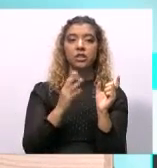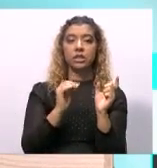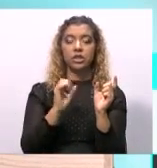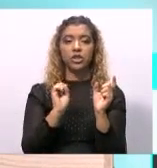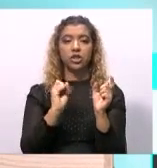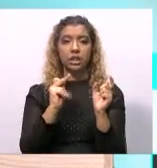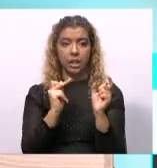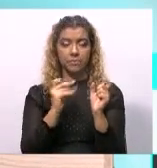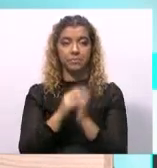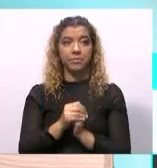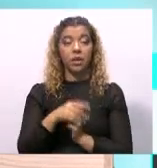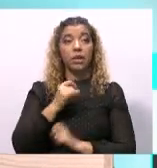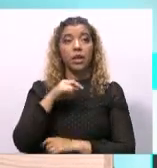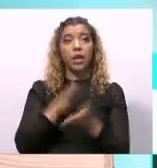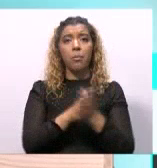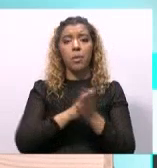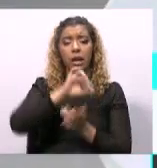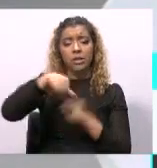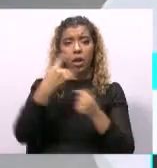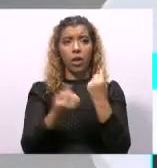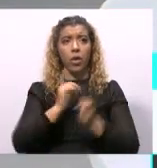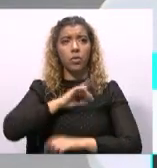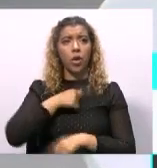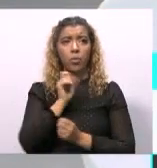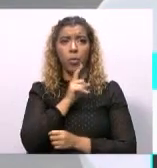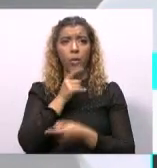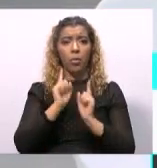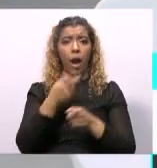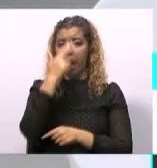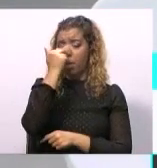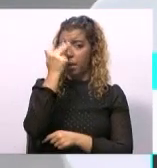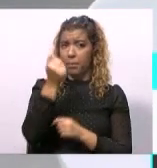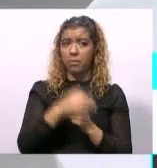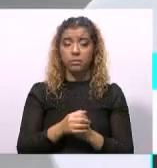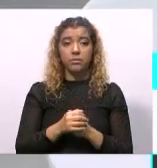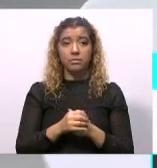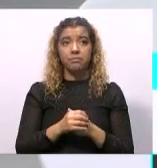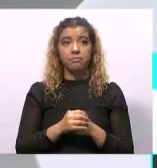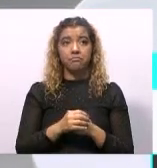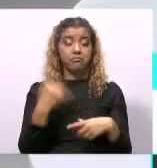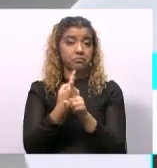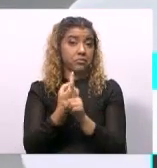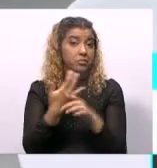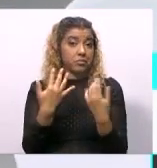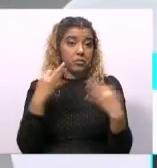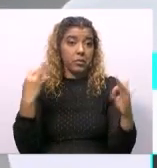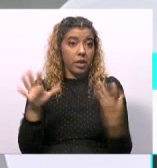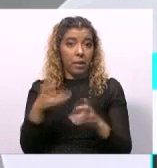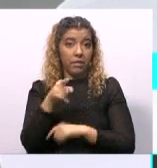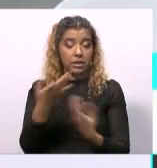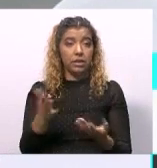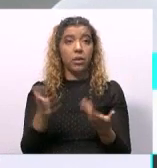então utilizar aqui alguns óleos. Podemos começar, por exemplo, a constipação. Pode ser. Tão típica nestas alturas. Portanto, a